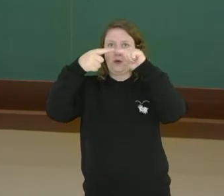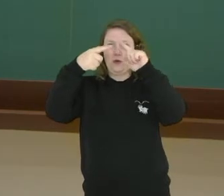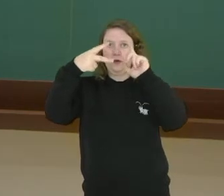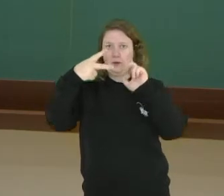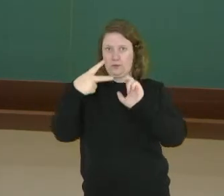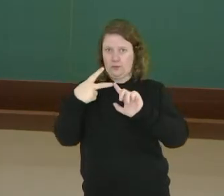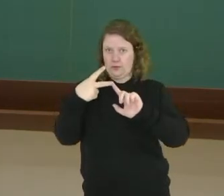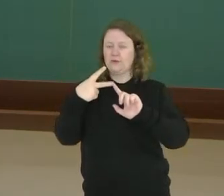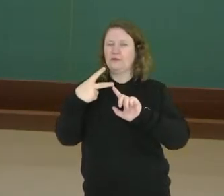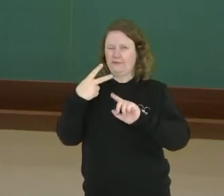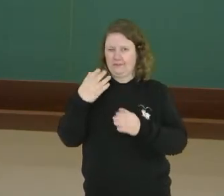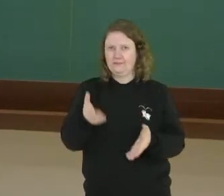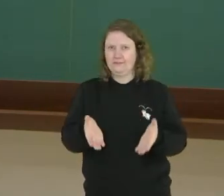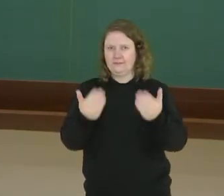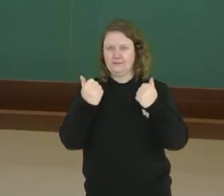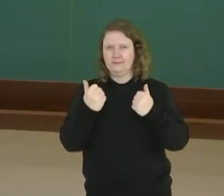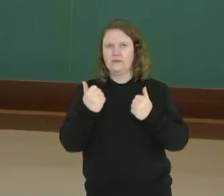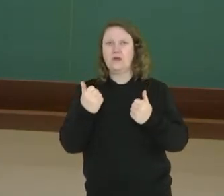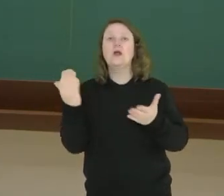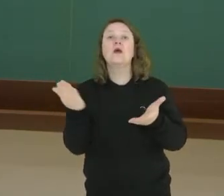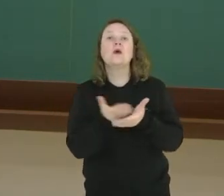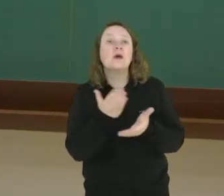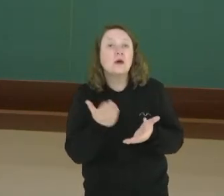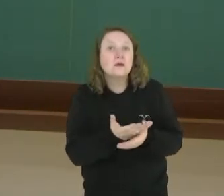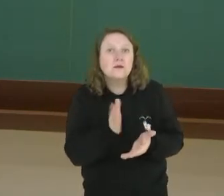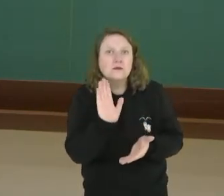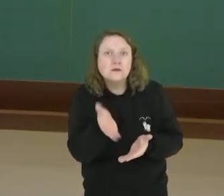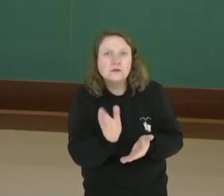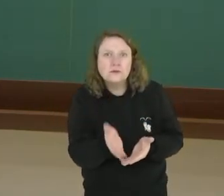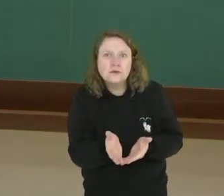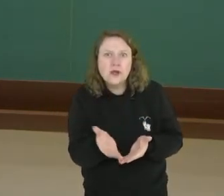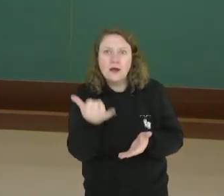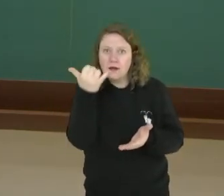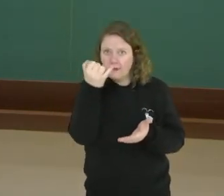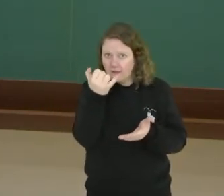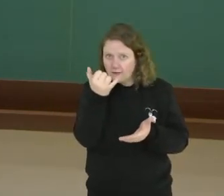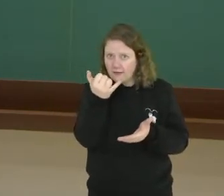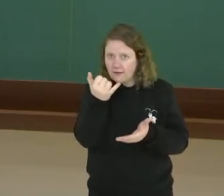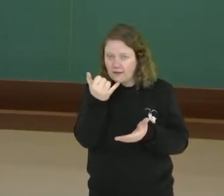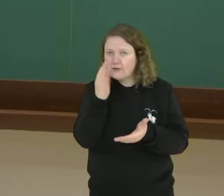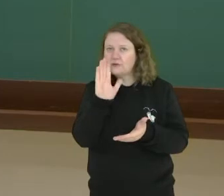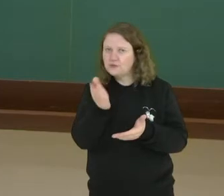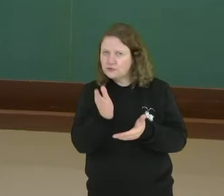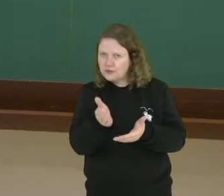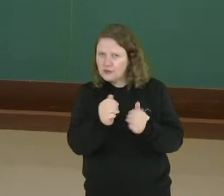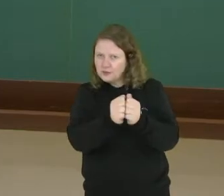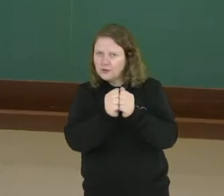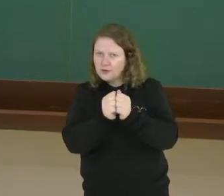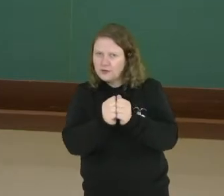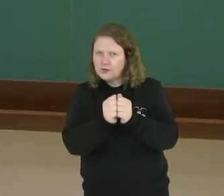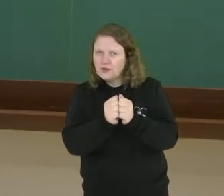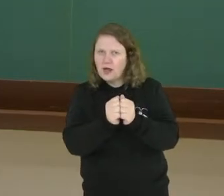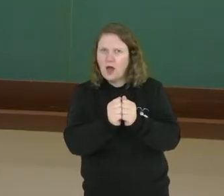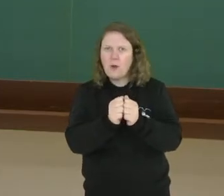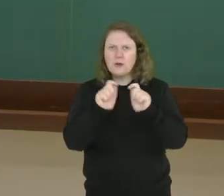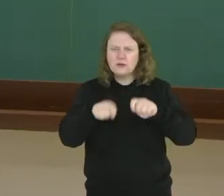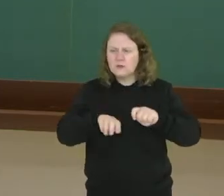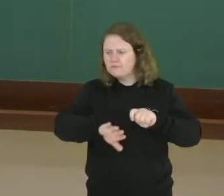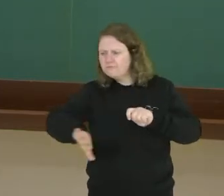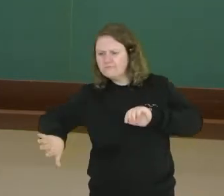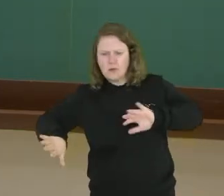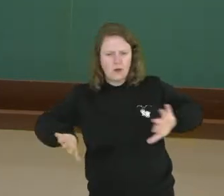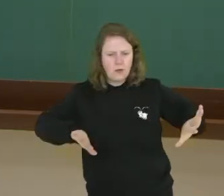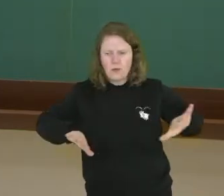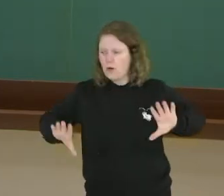hoje. Vem conferir comigo. Ah, e teu caderno? Já pegou? Caneta aí? Tem mais gente aí com você? Arrasta o sofá se precisar, não tem